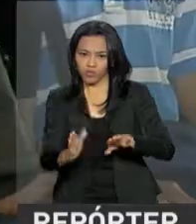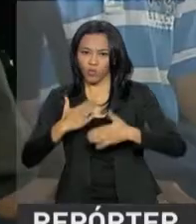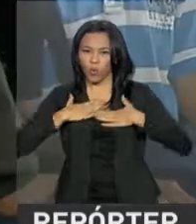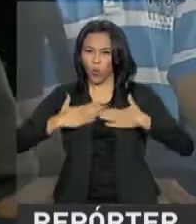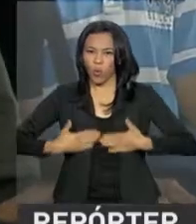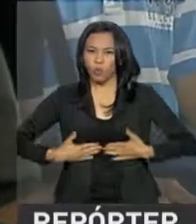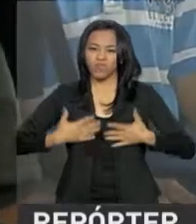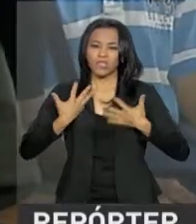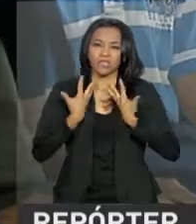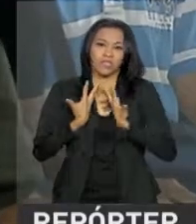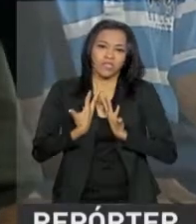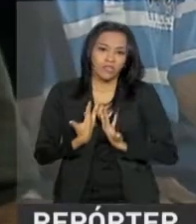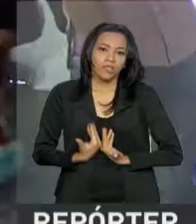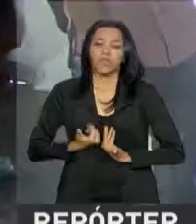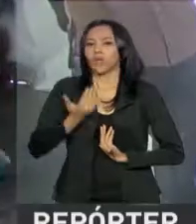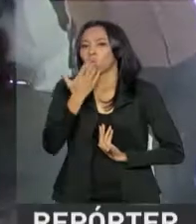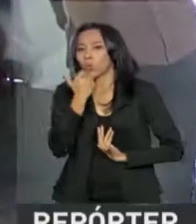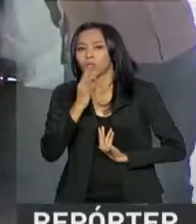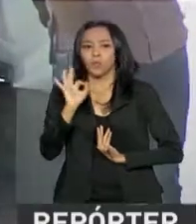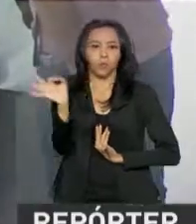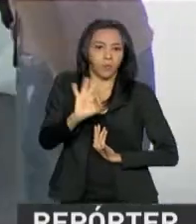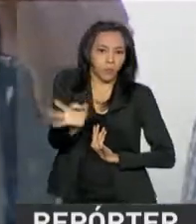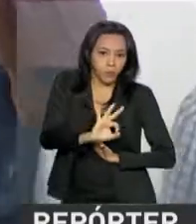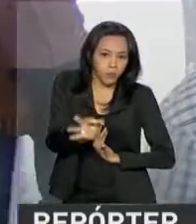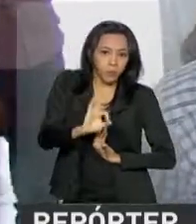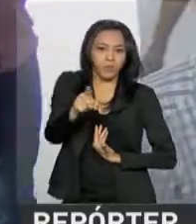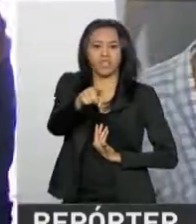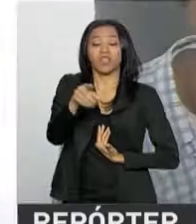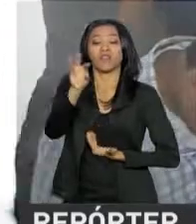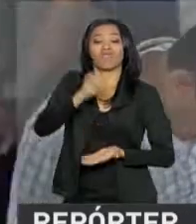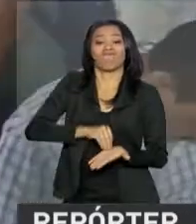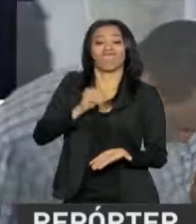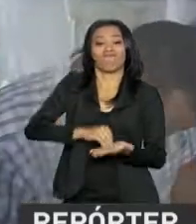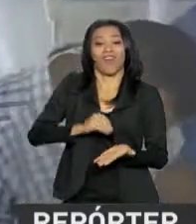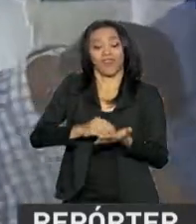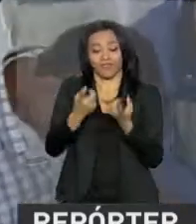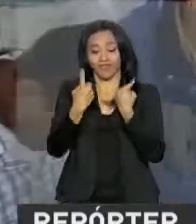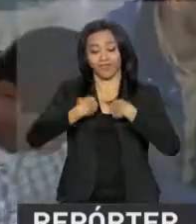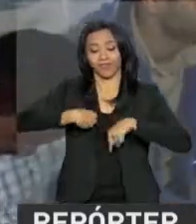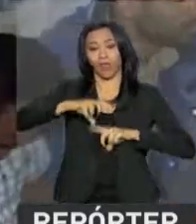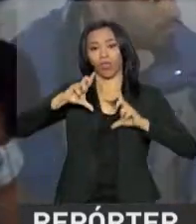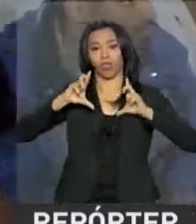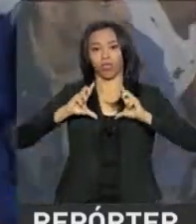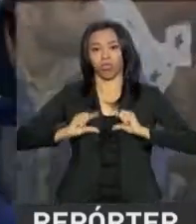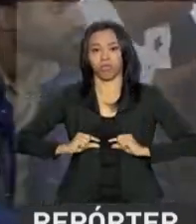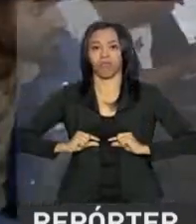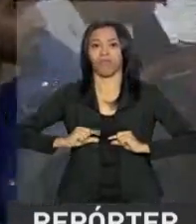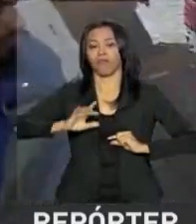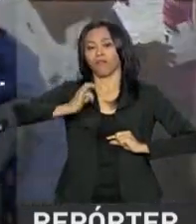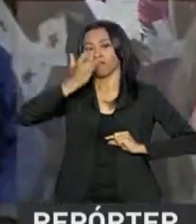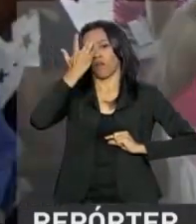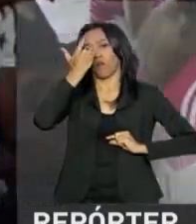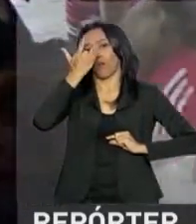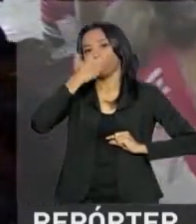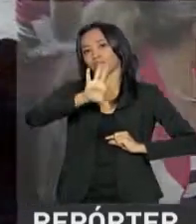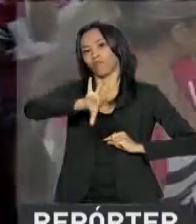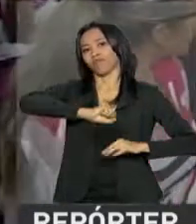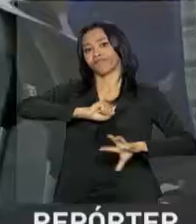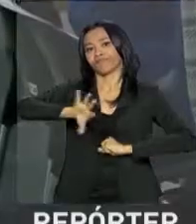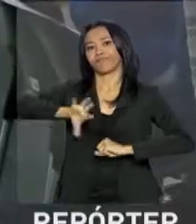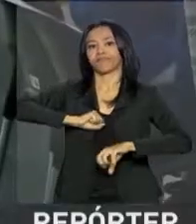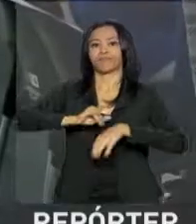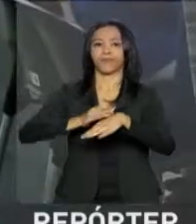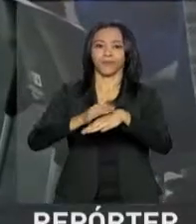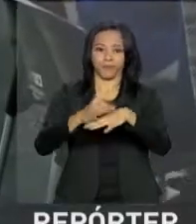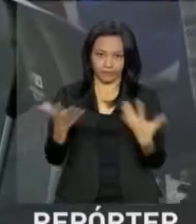sem acesso à alimentação muito chegam diz nutridas com a imunidade baixa e são alvos constantes das infecções